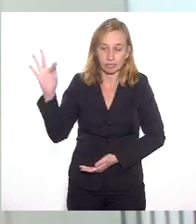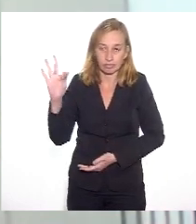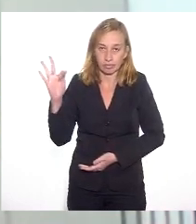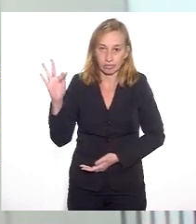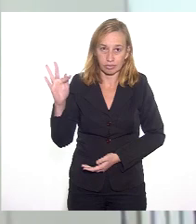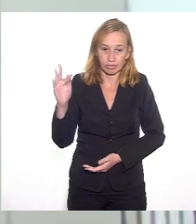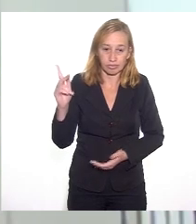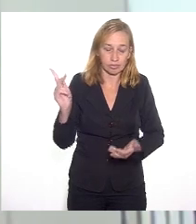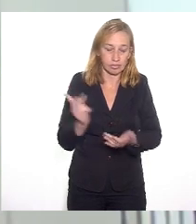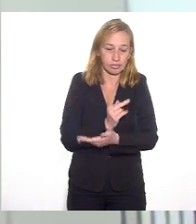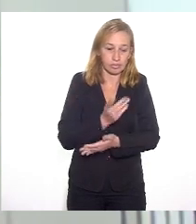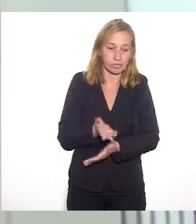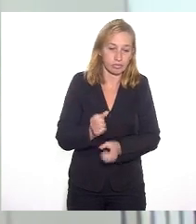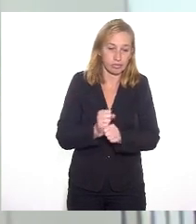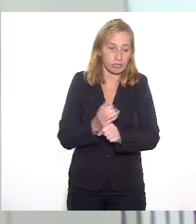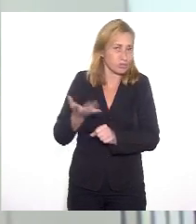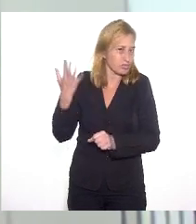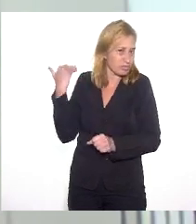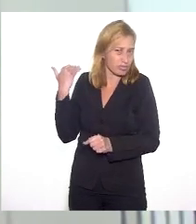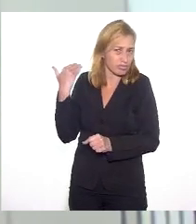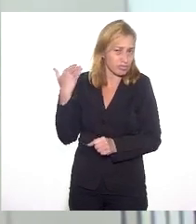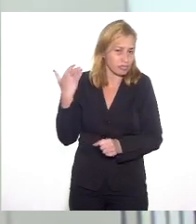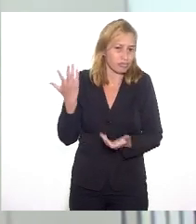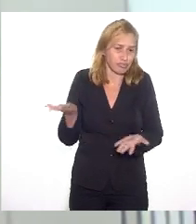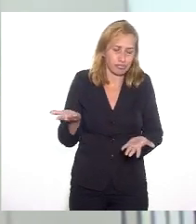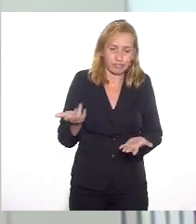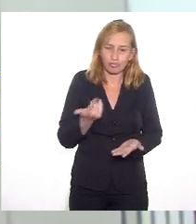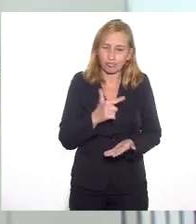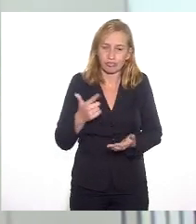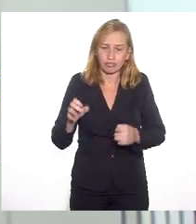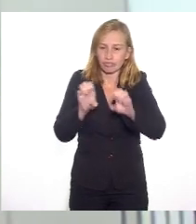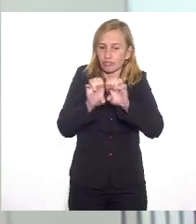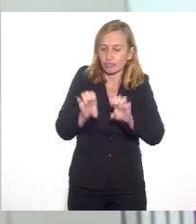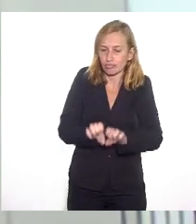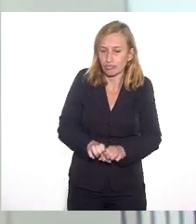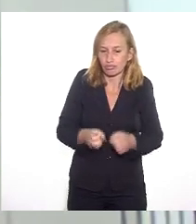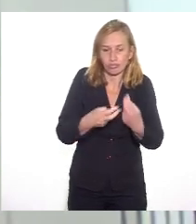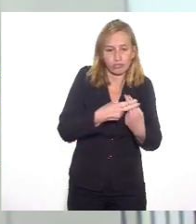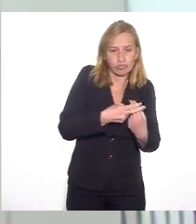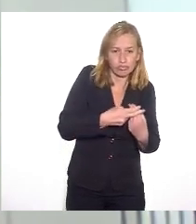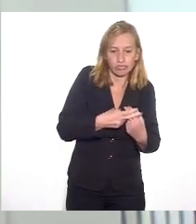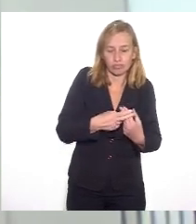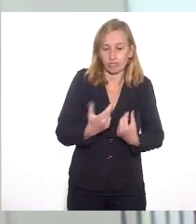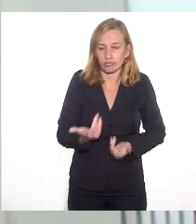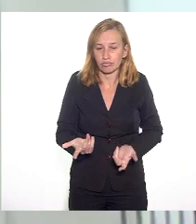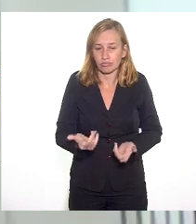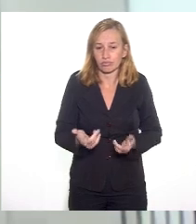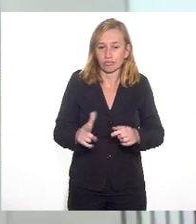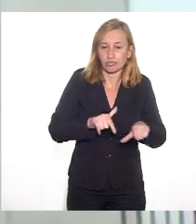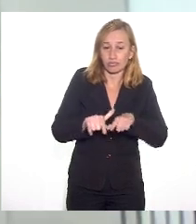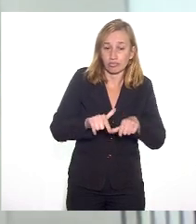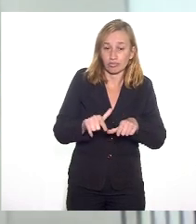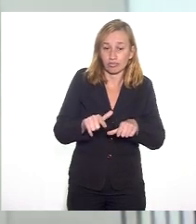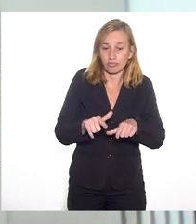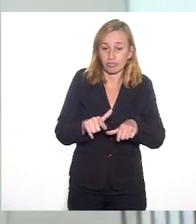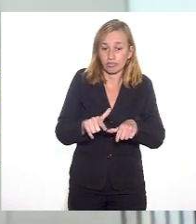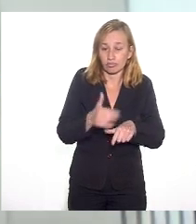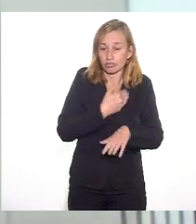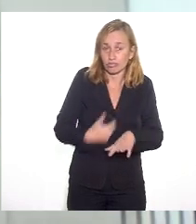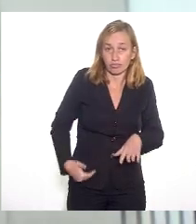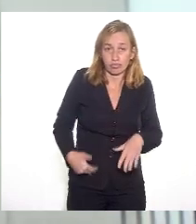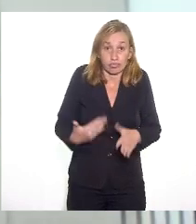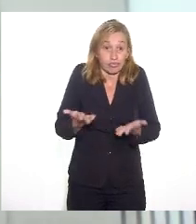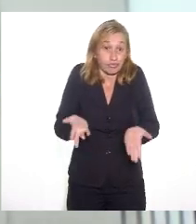novo procedimento sem passar pela estrutura do SUAS, sem passar pela estrutura dos serviços públicos, e acabou